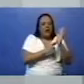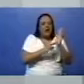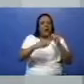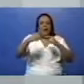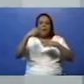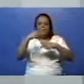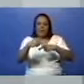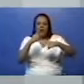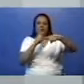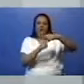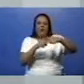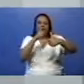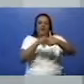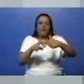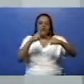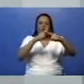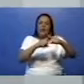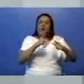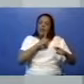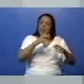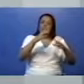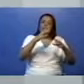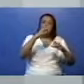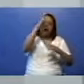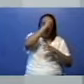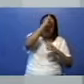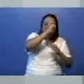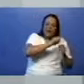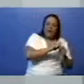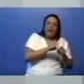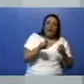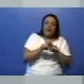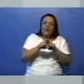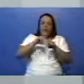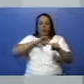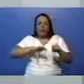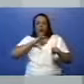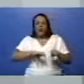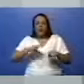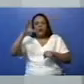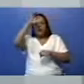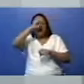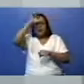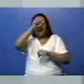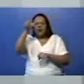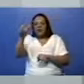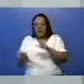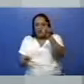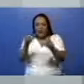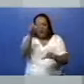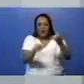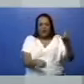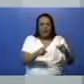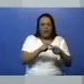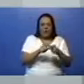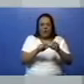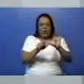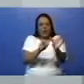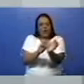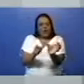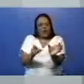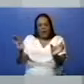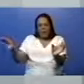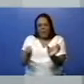É a mesma coisa. Então, você precisa aprender esse sujeito e predicado para que você aprenda outras matérias fundamentais como